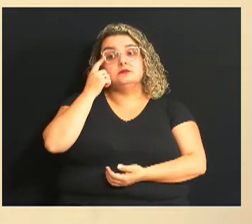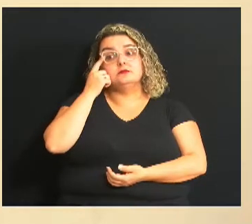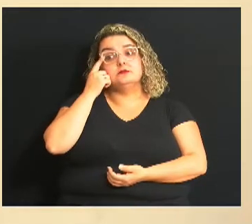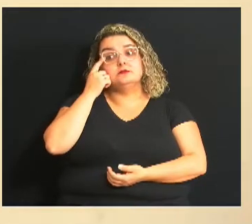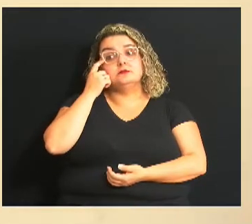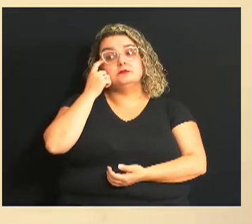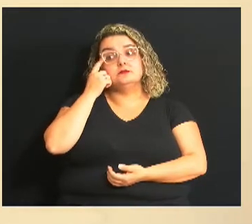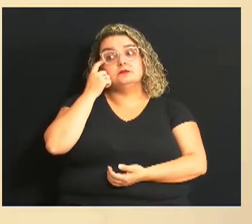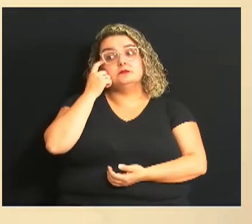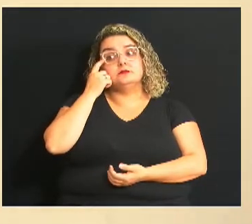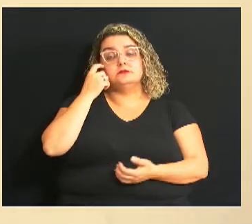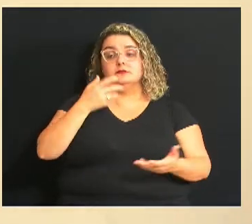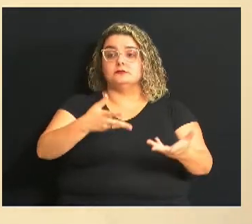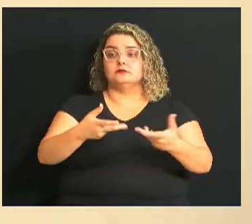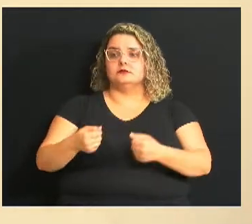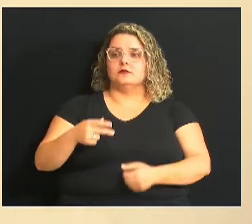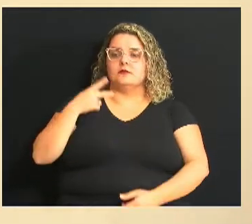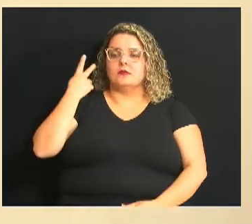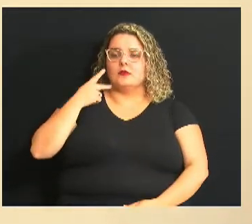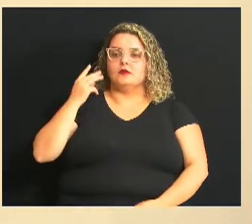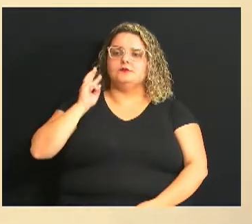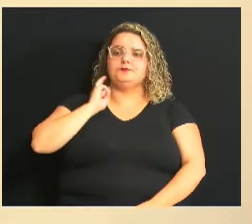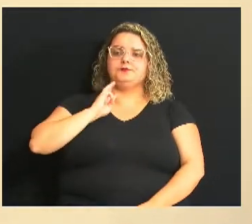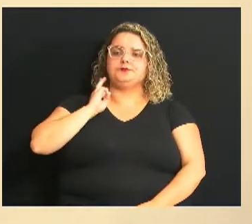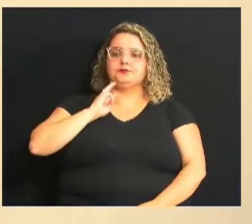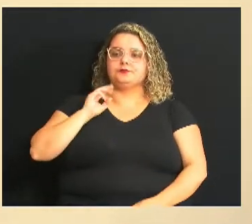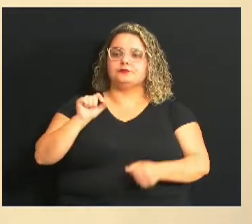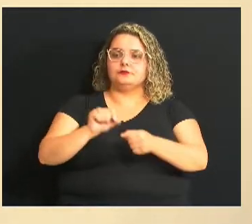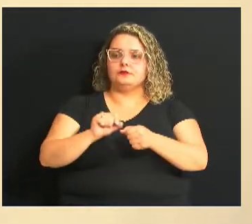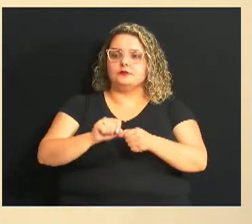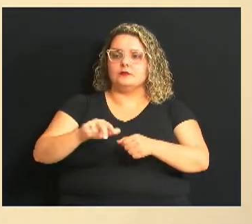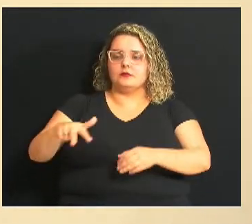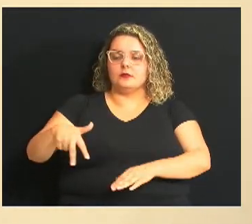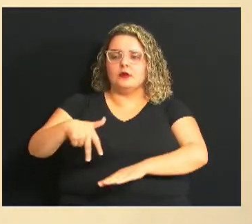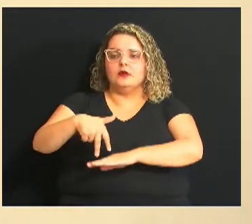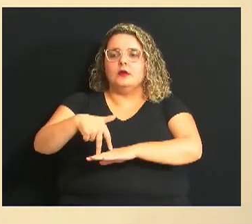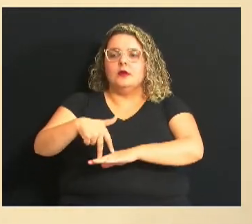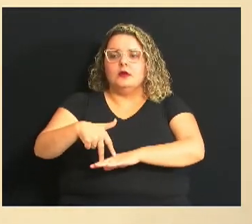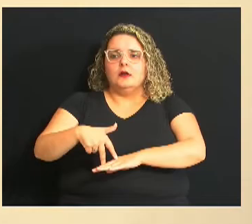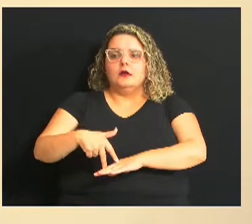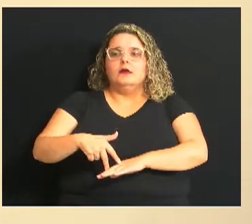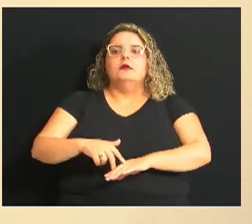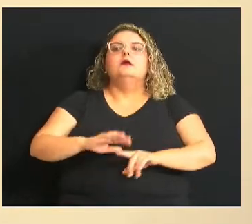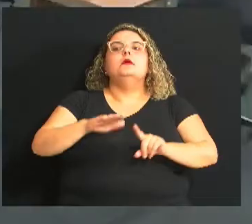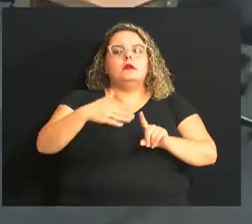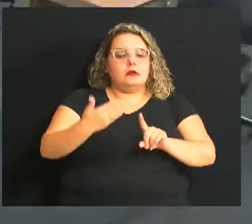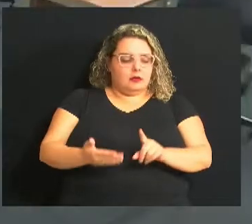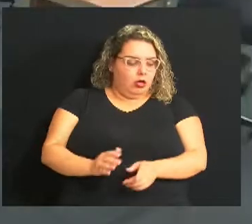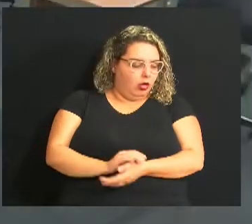Convidamos agora o vereador Cecílio Santos para fazer uso da palavra para sua homenagem.